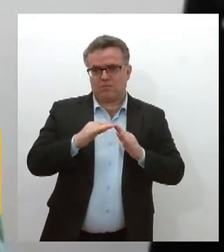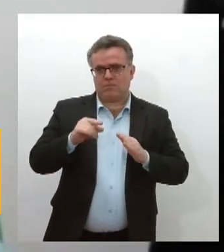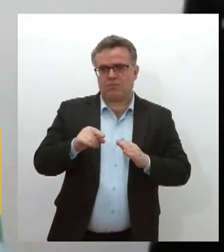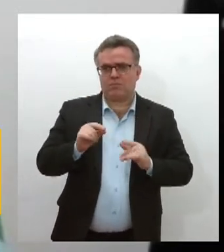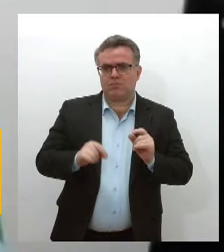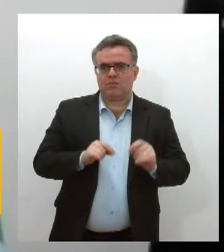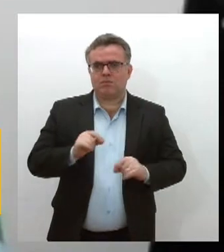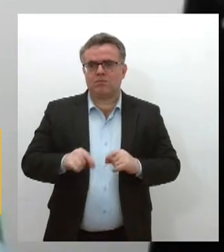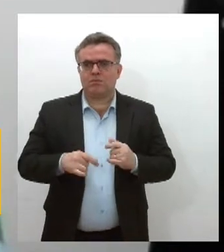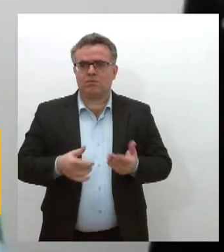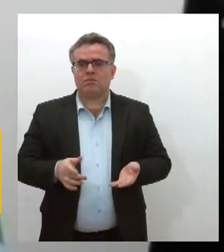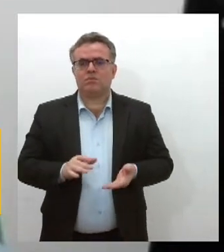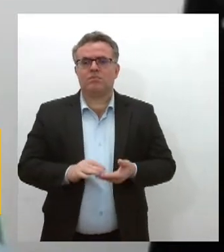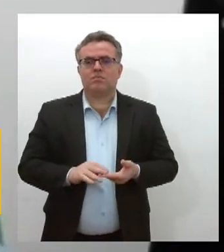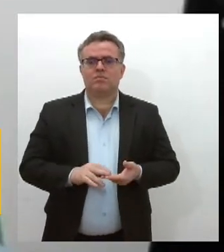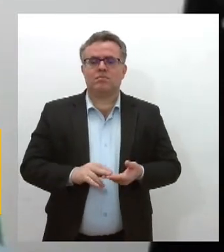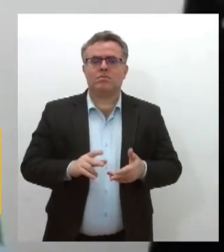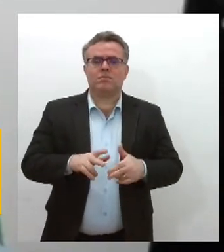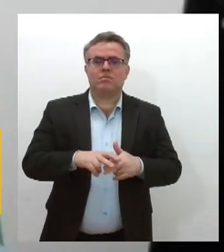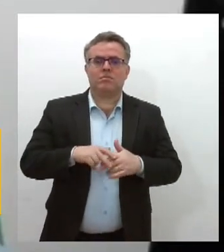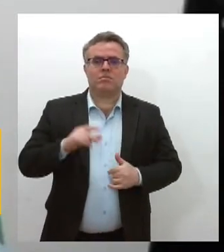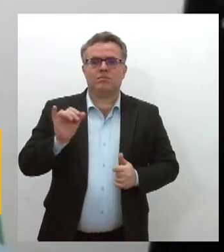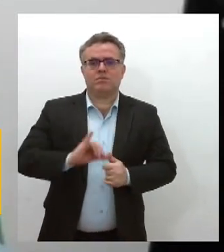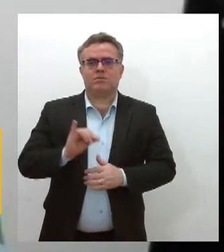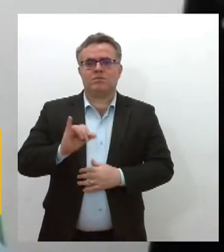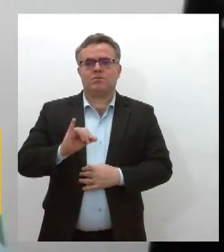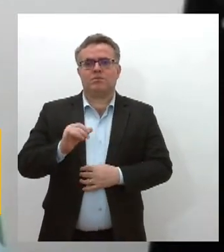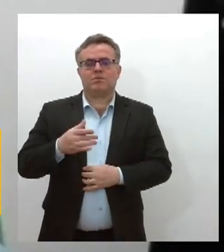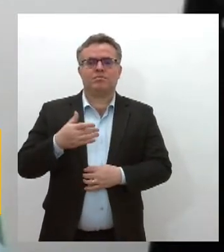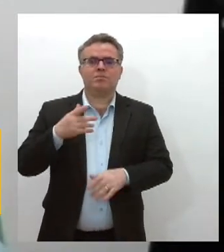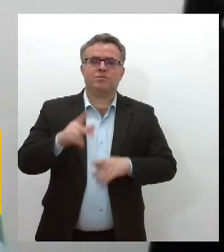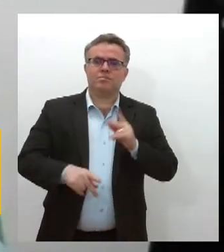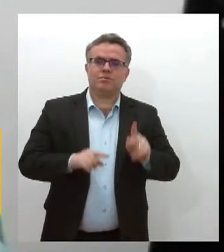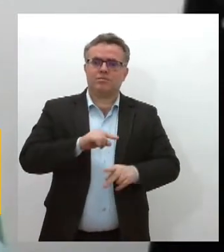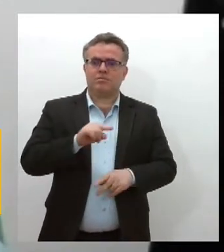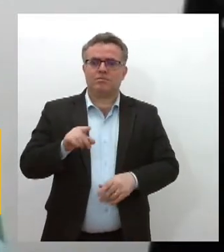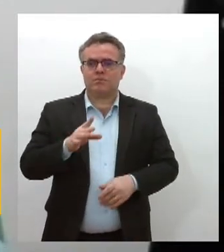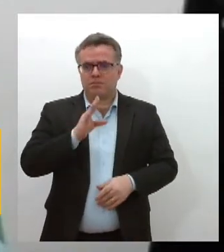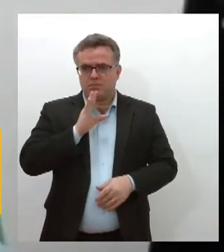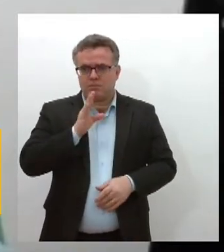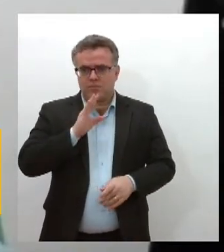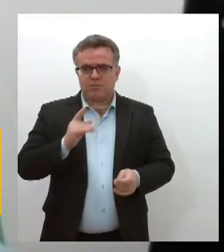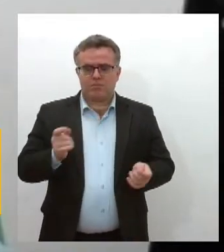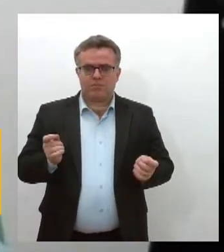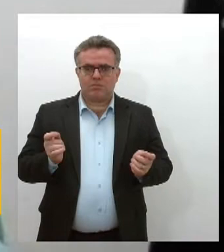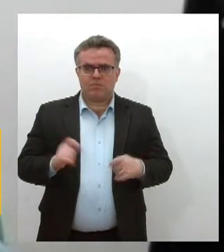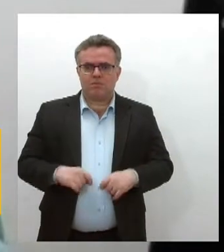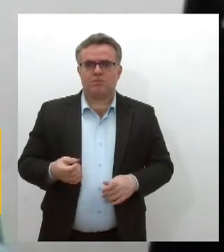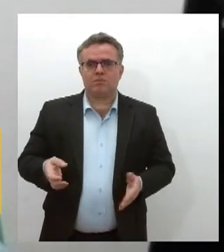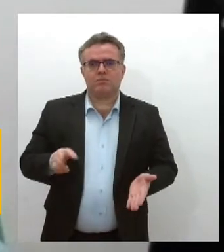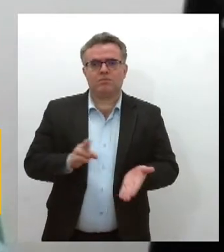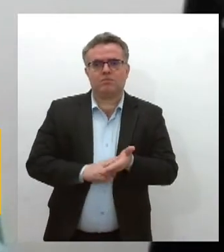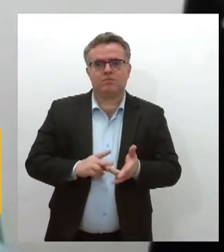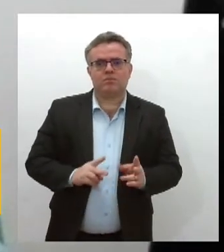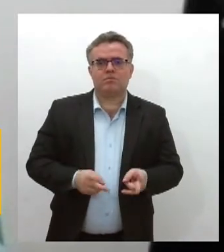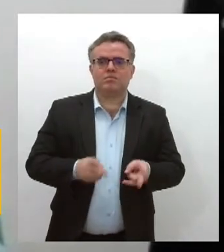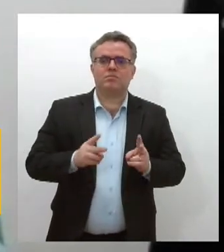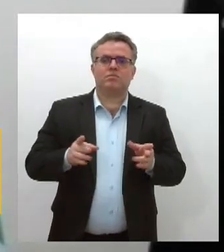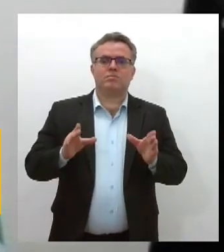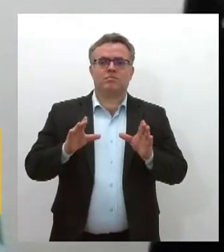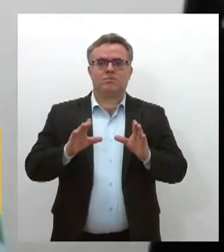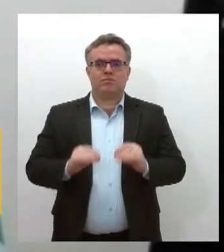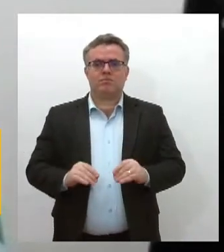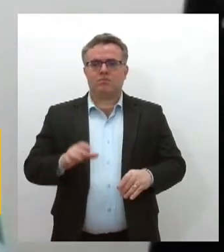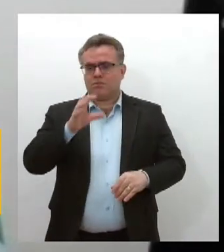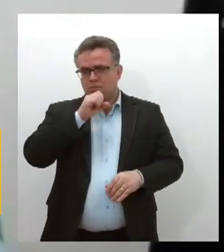entrevista. Por isso que é importante que a população saiba que esses recenseadores, sim, vão trabalhar à noite, vão trabalhar no sábado e